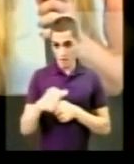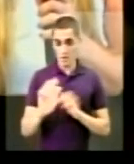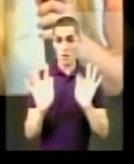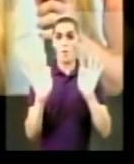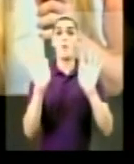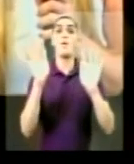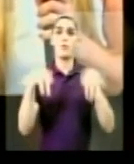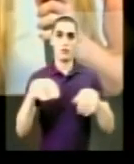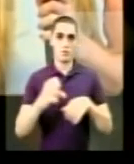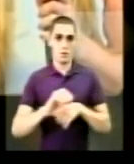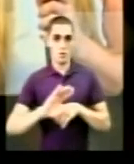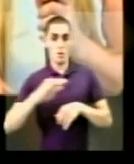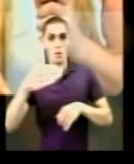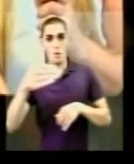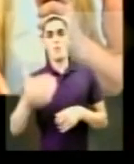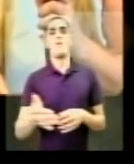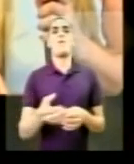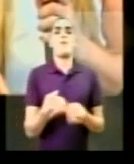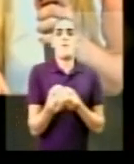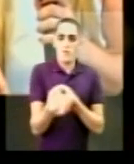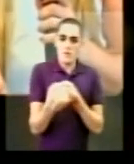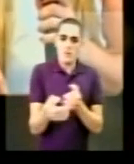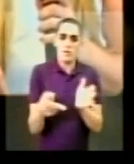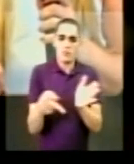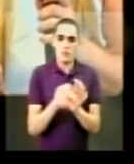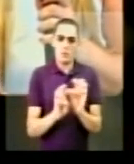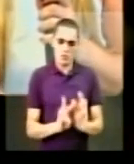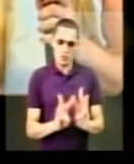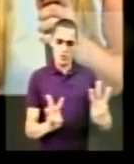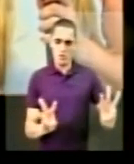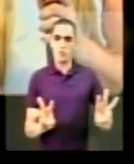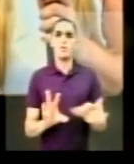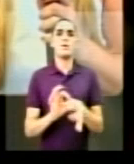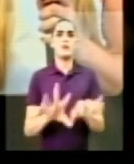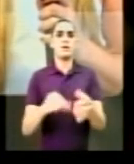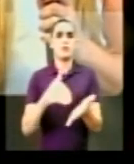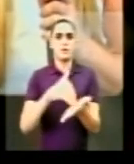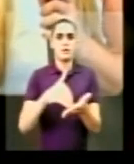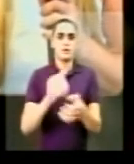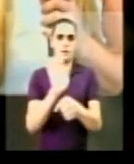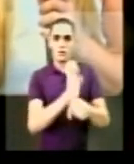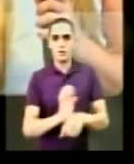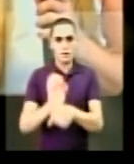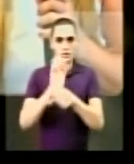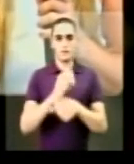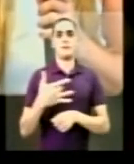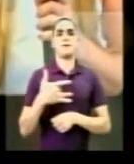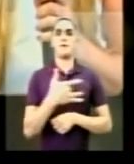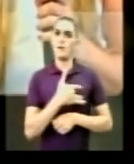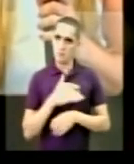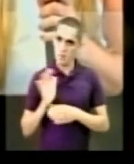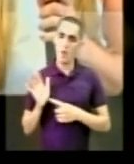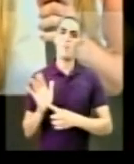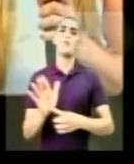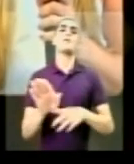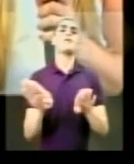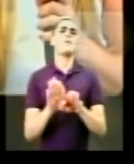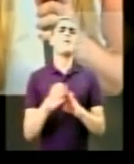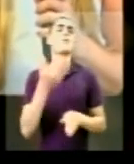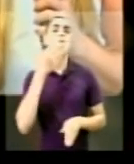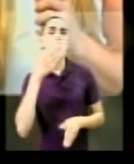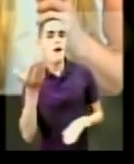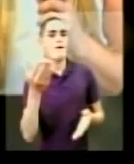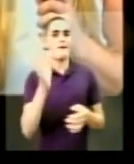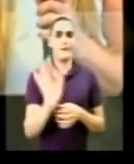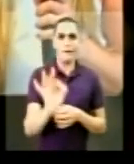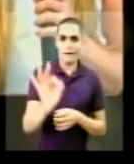estiverem disponíveis no site da Secretaria de Estado, nós também estaremos apresentando aqui, até para ver qual que foi o percentual realmente